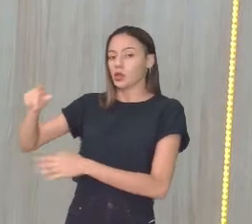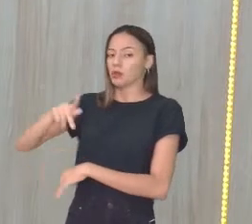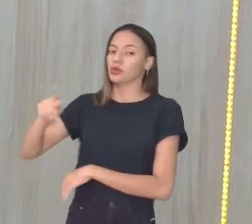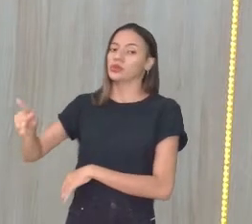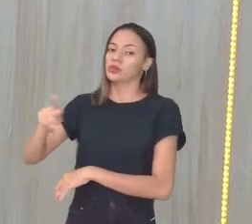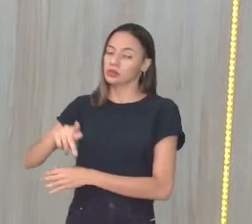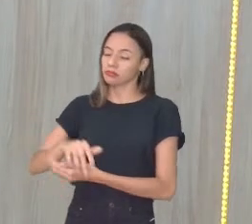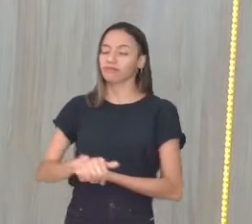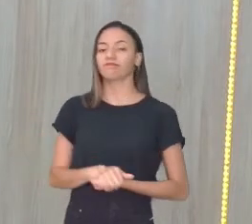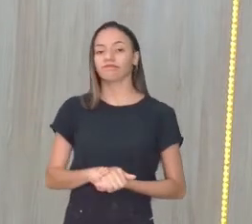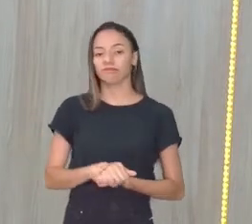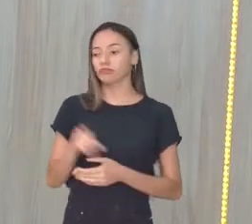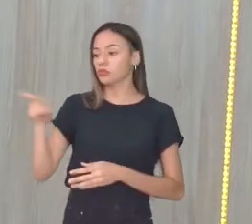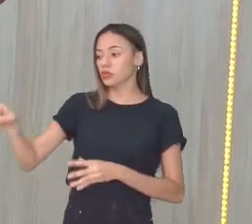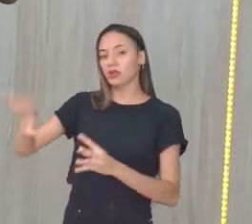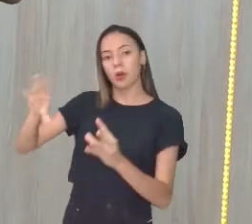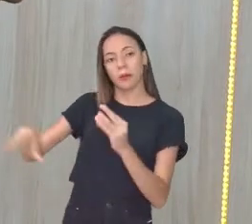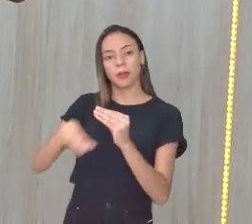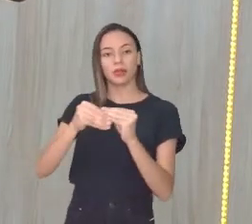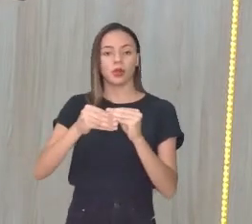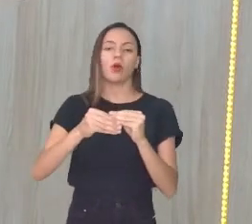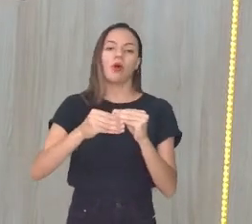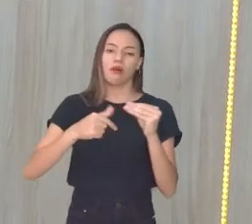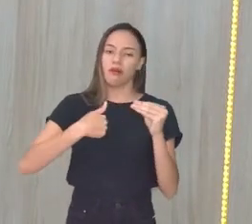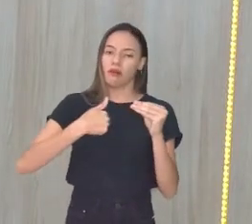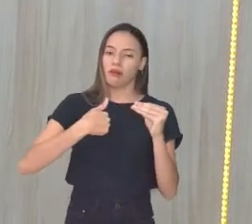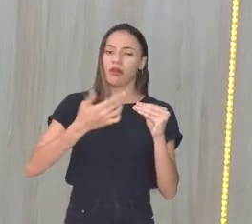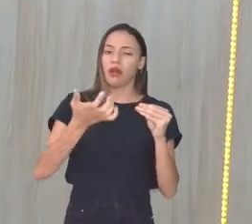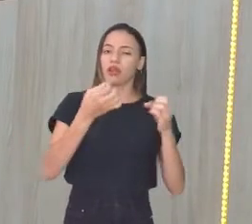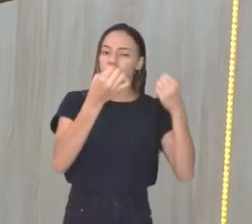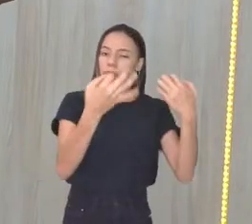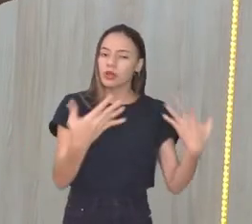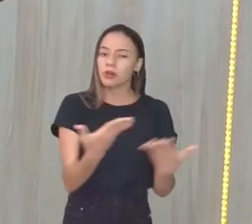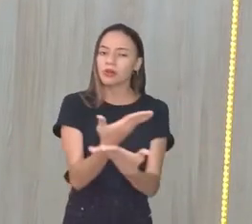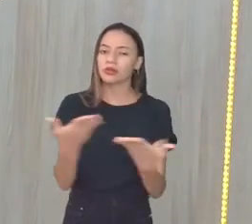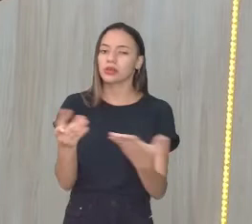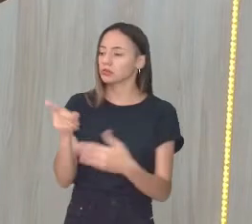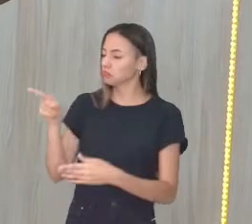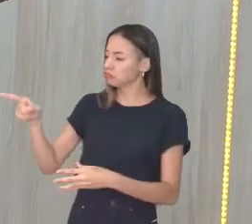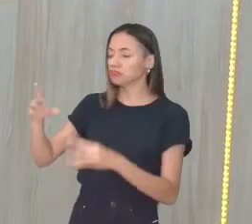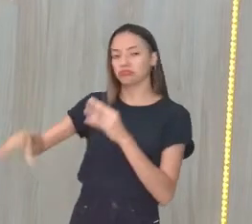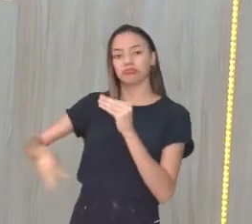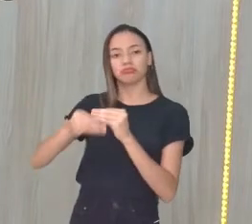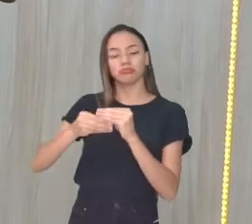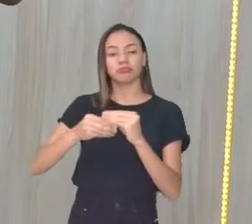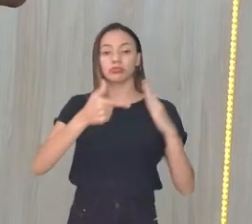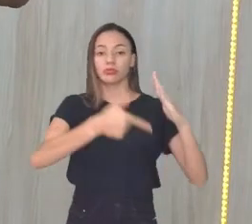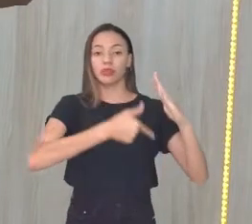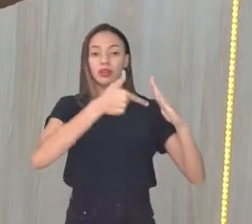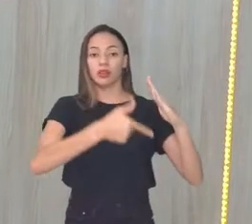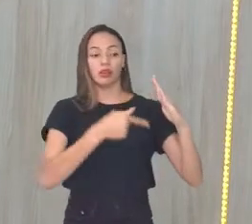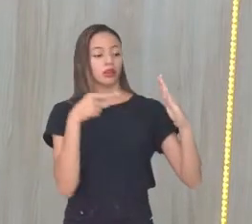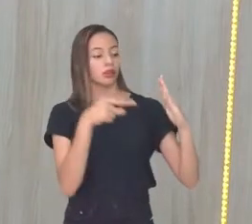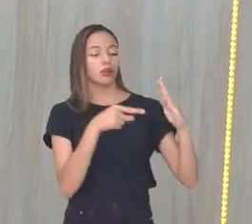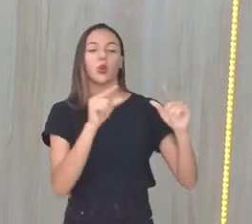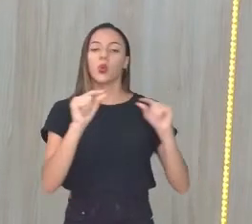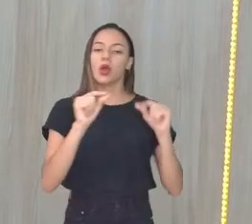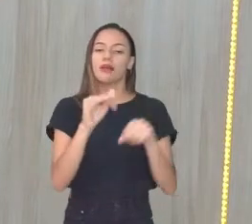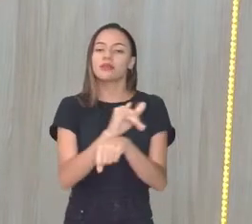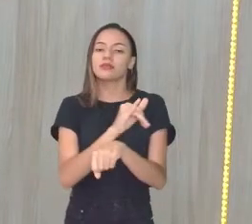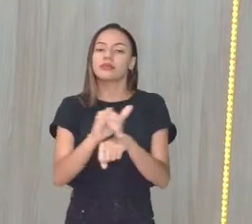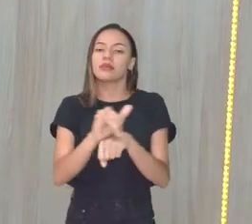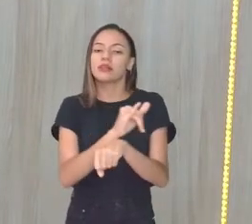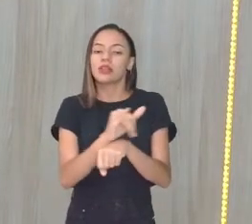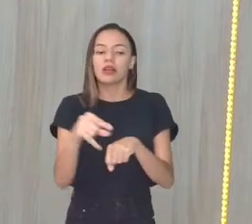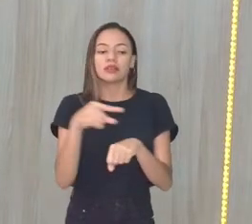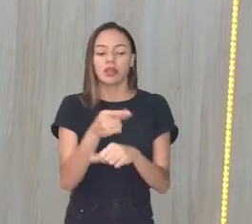Vanessa complementou muito bem aquilo que eu estava querendo passar para vocês, né? E que o home office ele veio como alternativa, né,